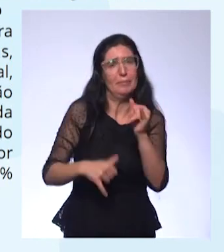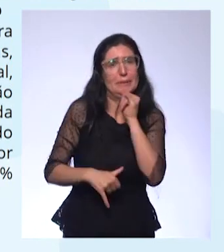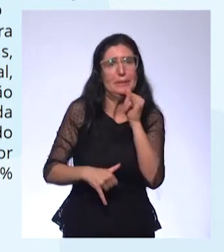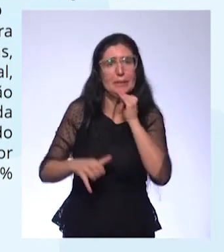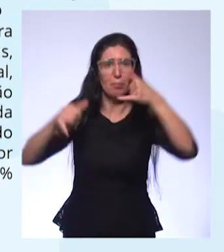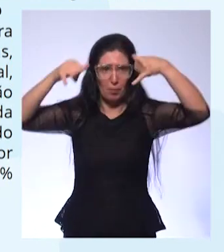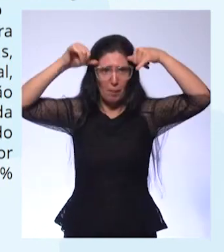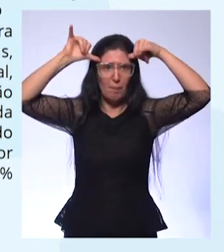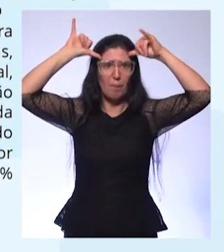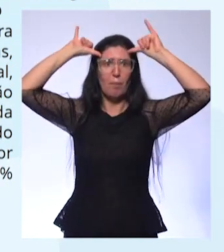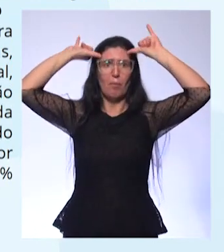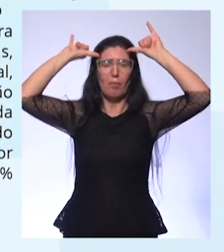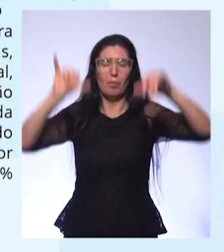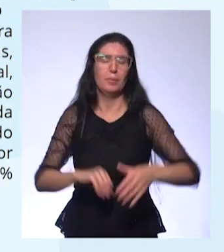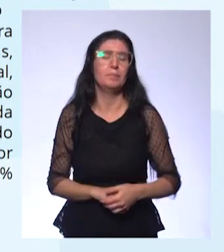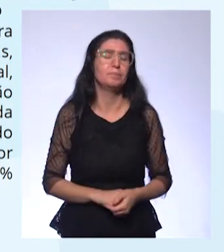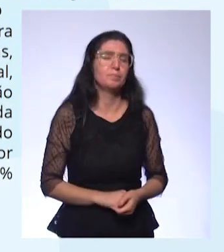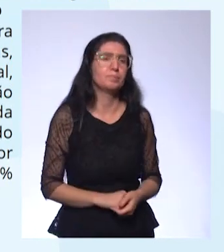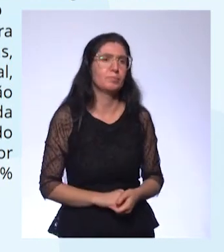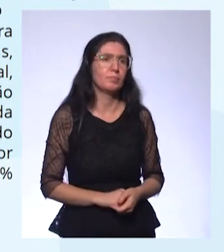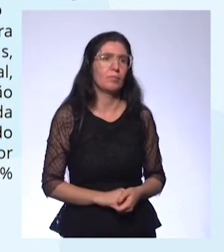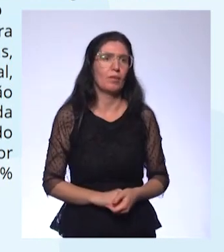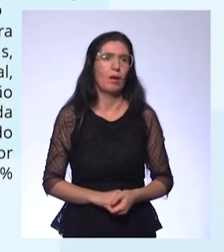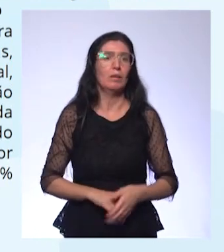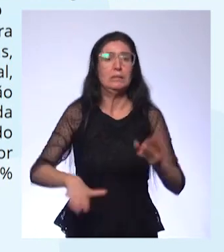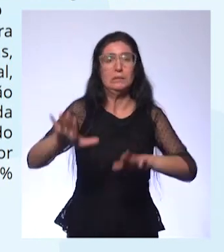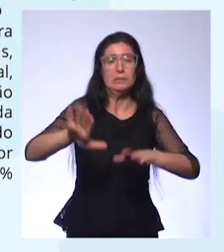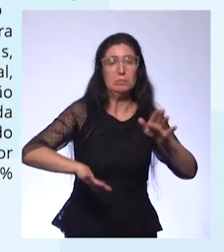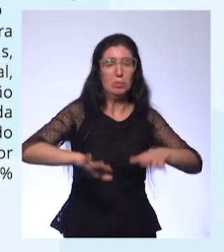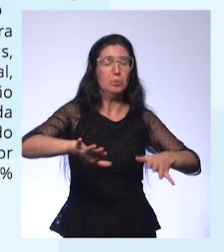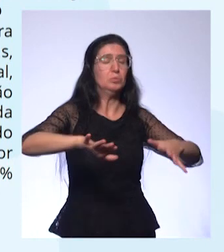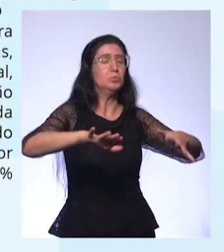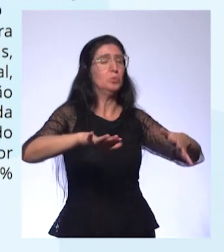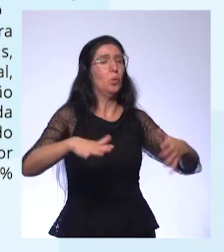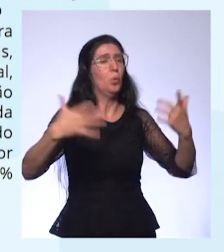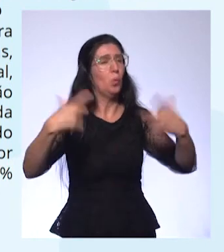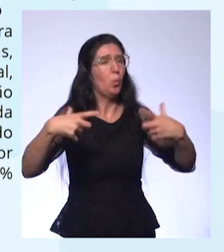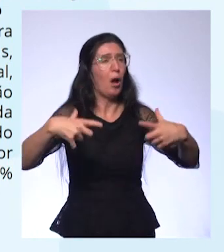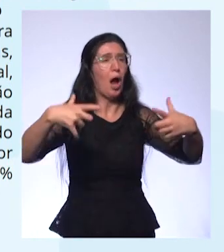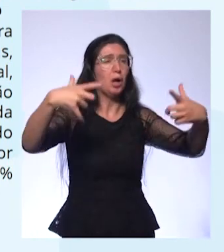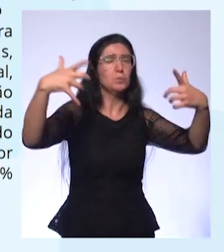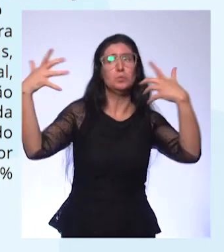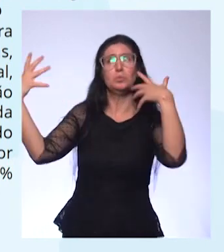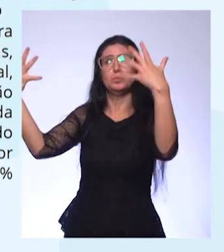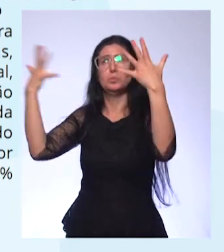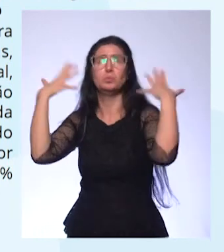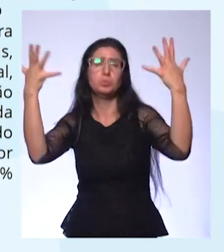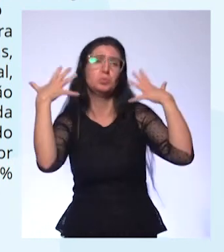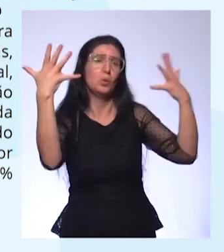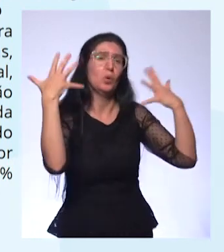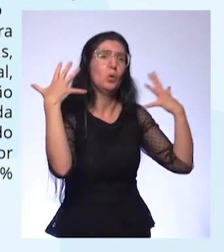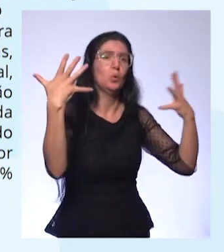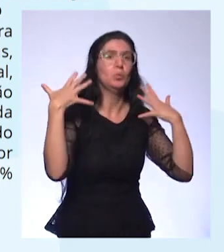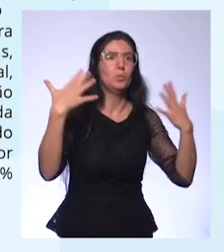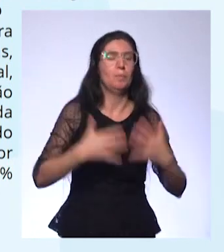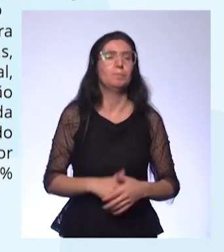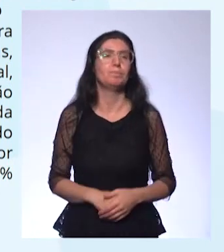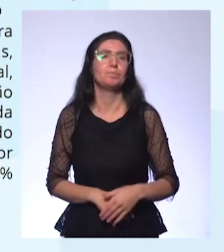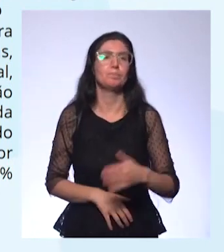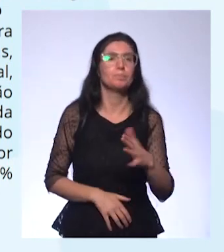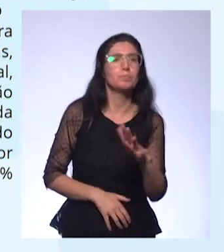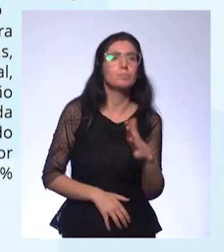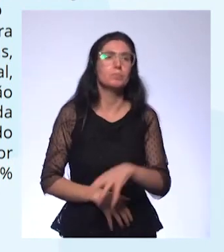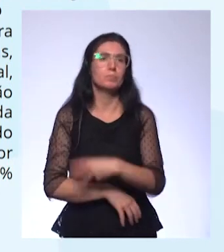a qualidade da água, o equilíbrio do clima e do solo, né, e originalmente é ocupada por esse bioma,